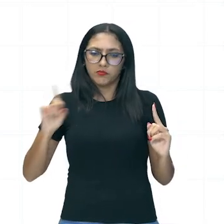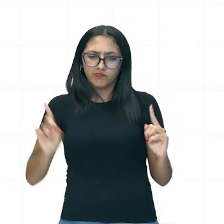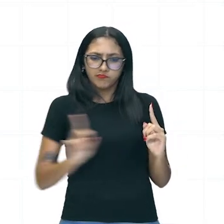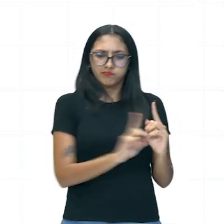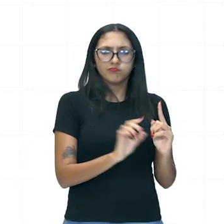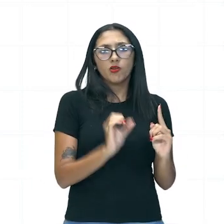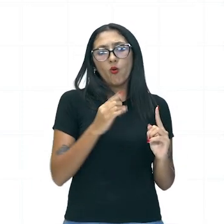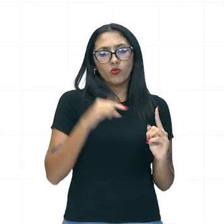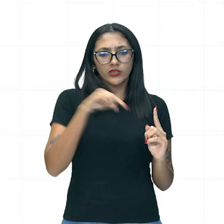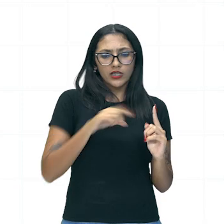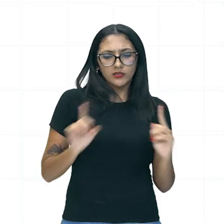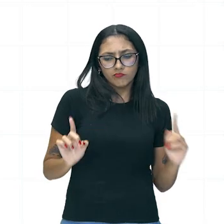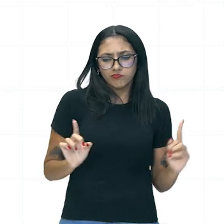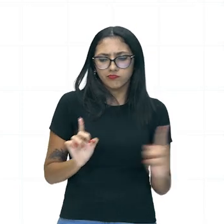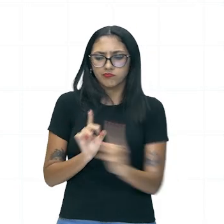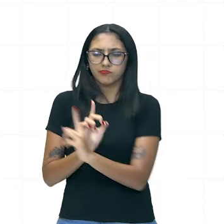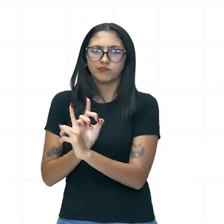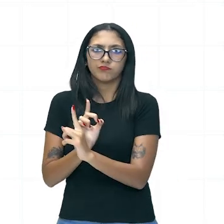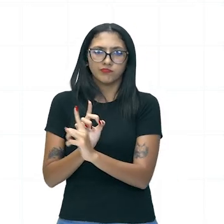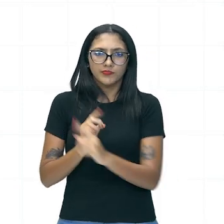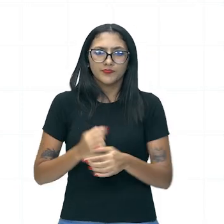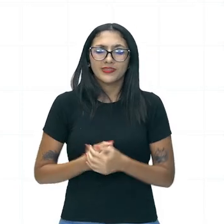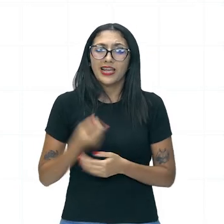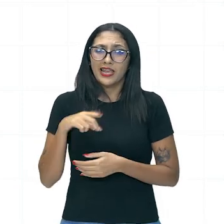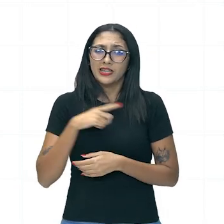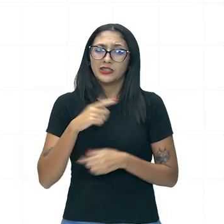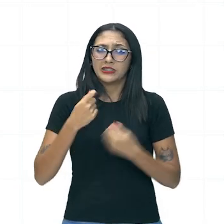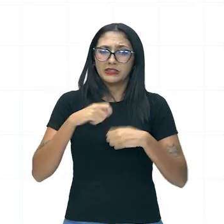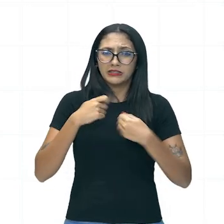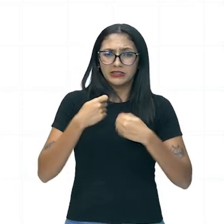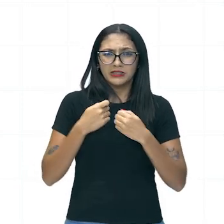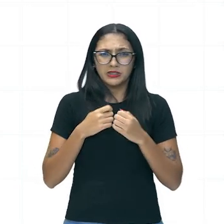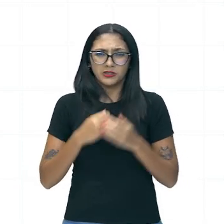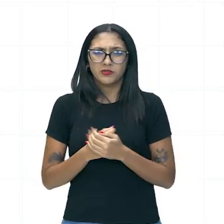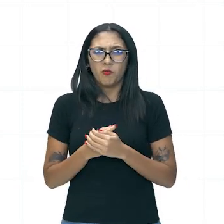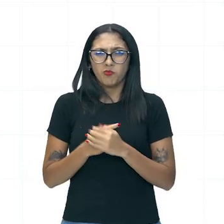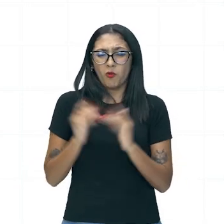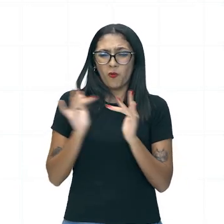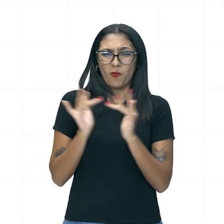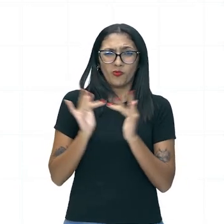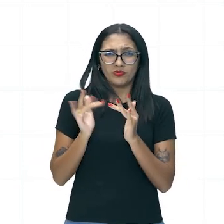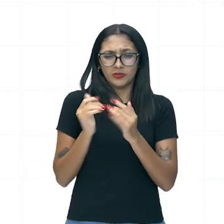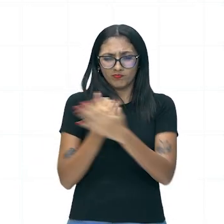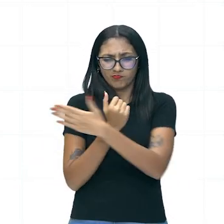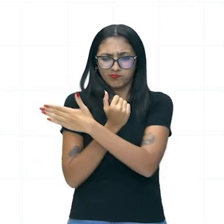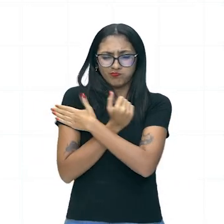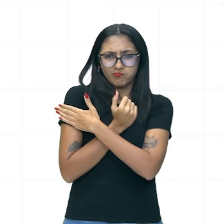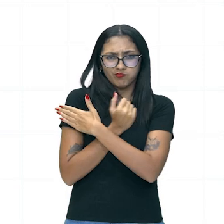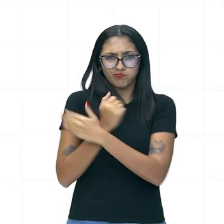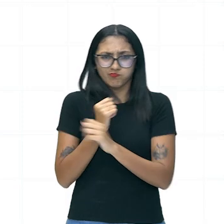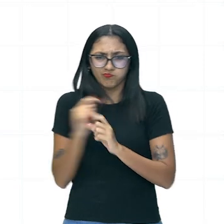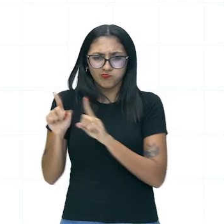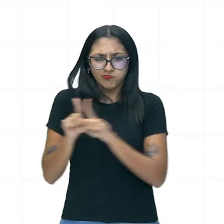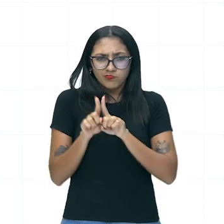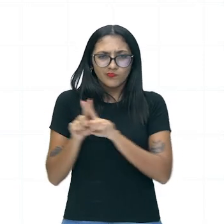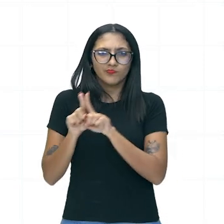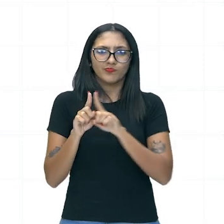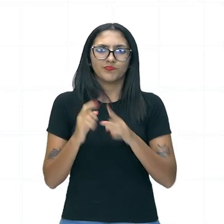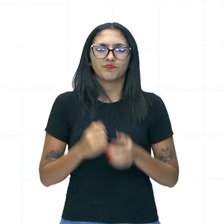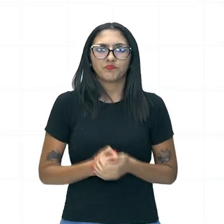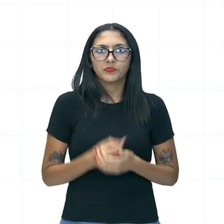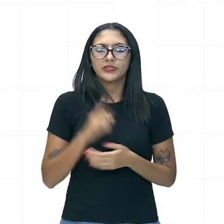maior agressividade e contato físico entre os jogadores. E aí a popularidade desse novo esporte